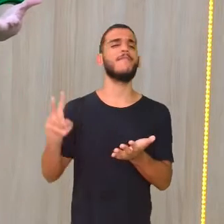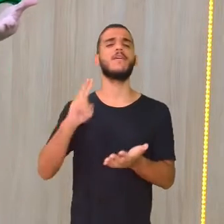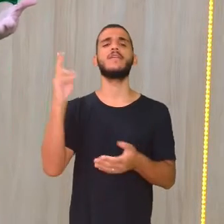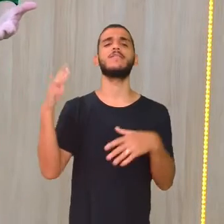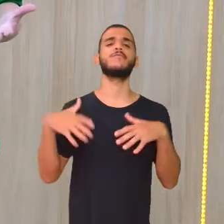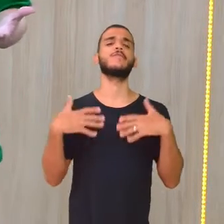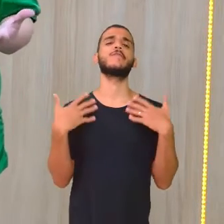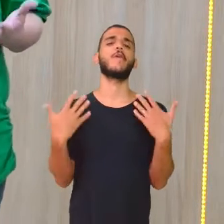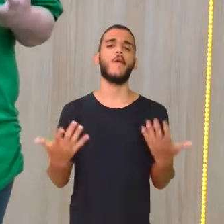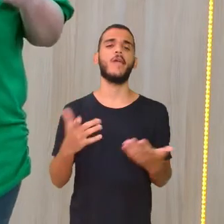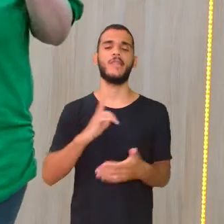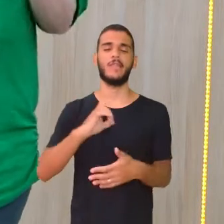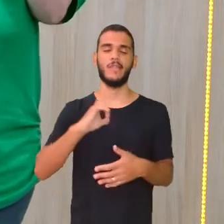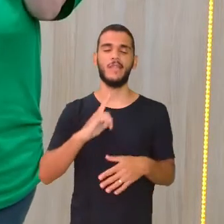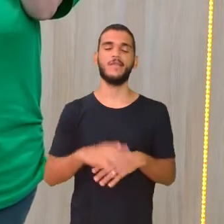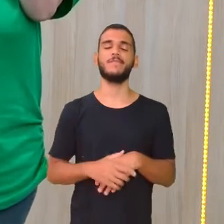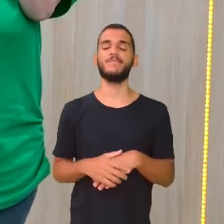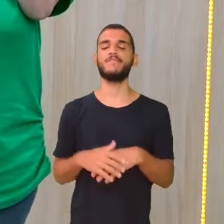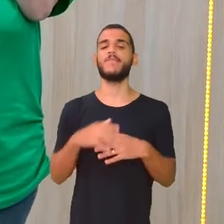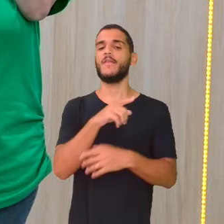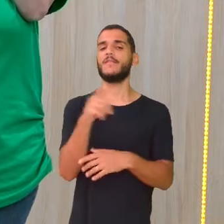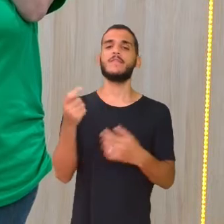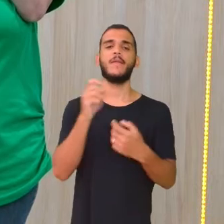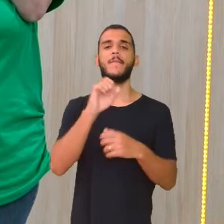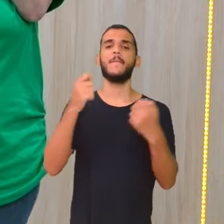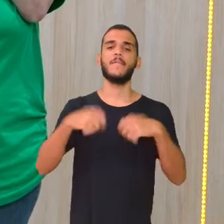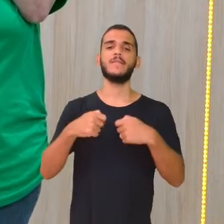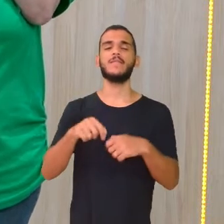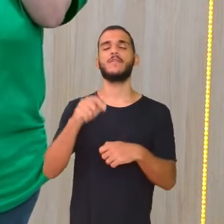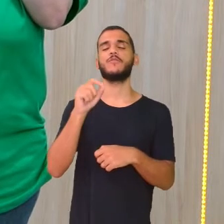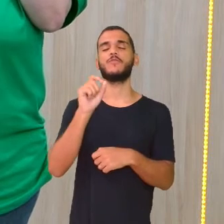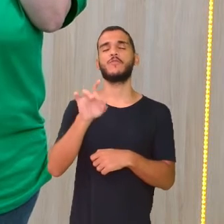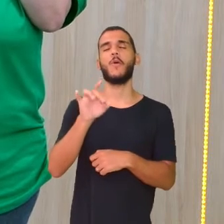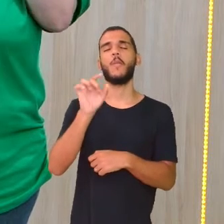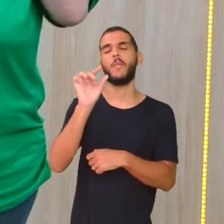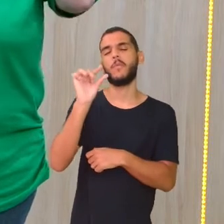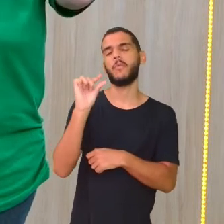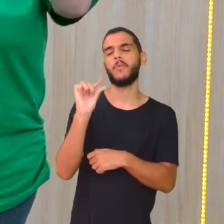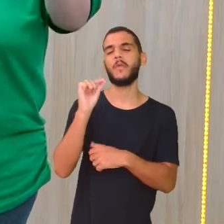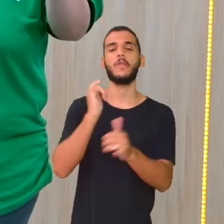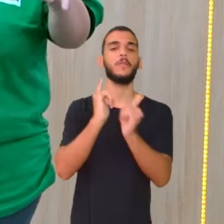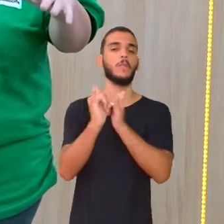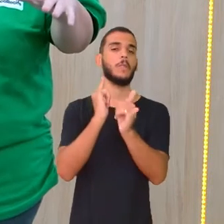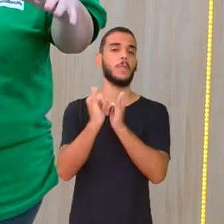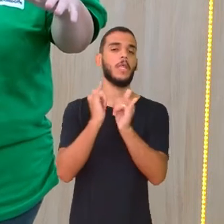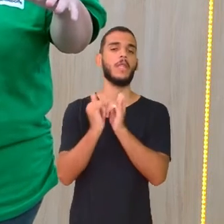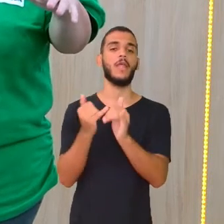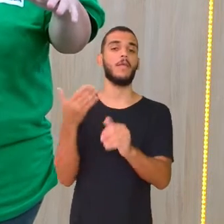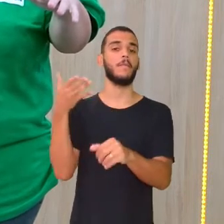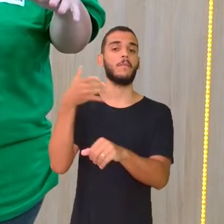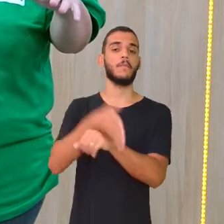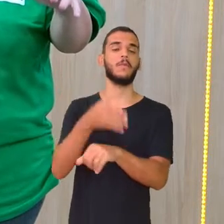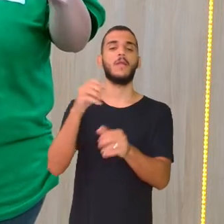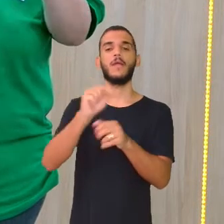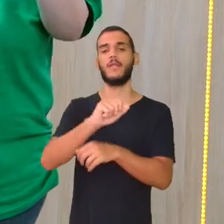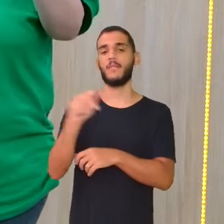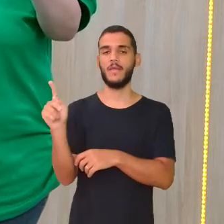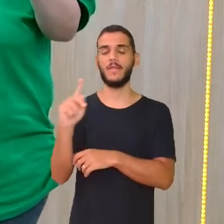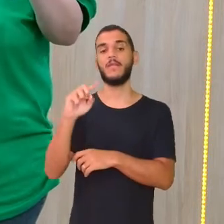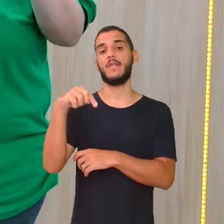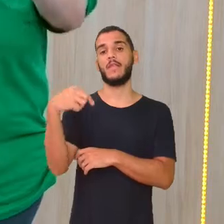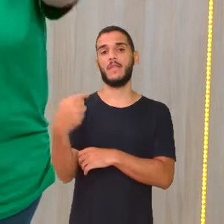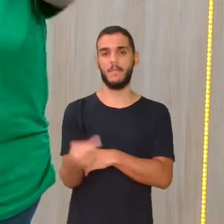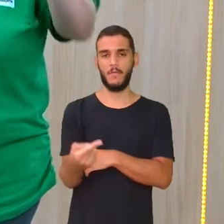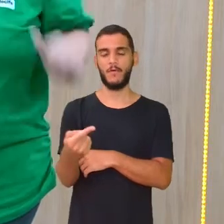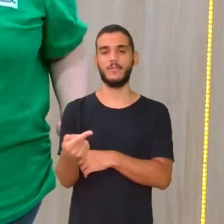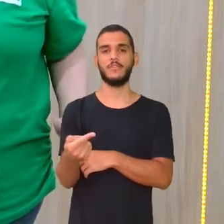Educa Recife? O Educa Recife você só vai precisar de um pouquinho de nada de internet para entrar no aplicativo e a partir